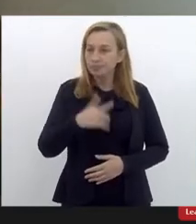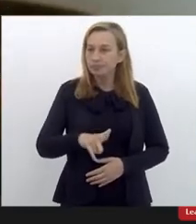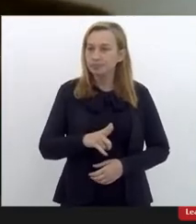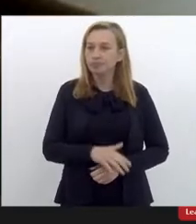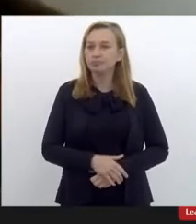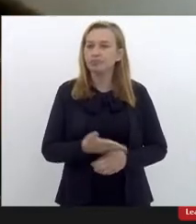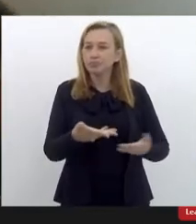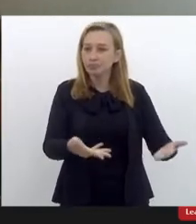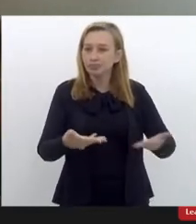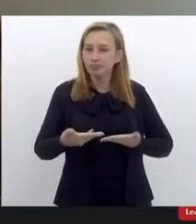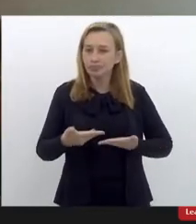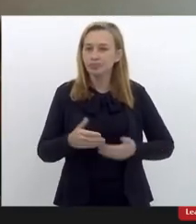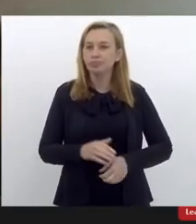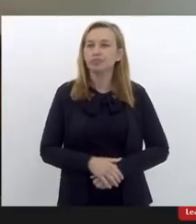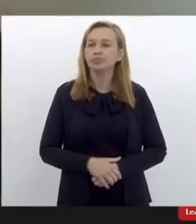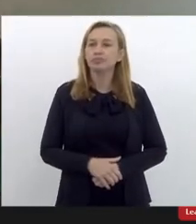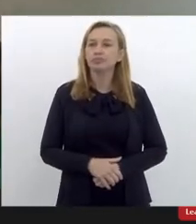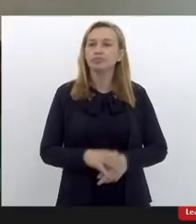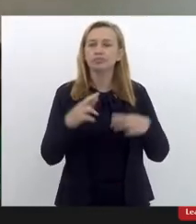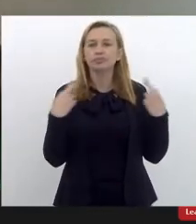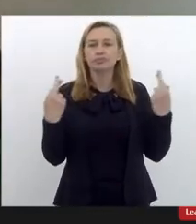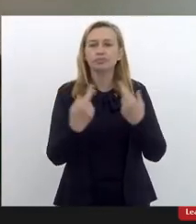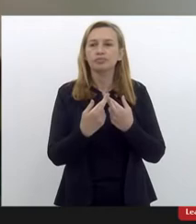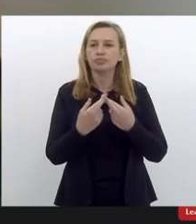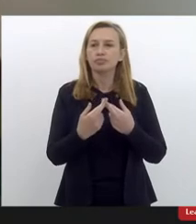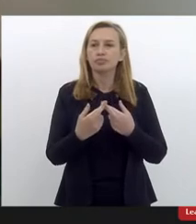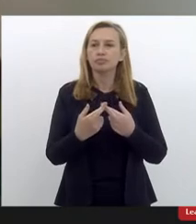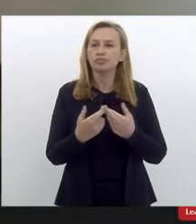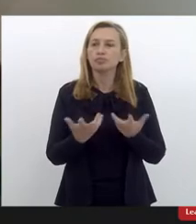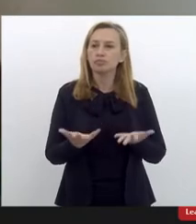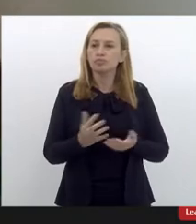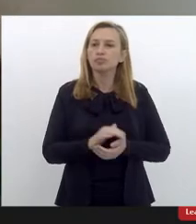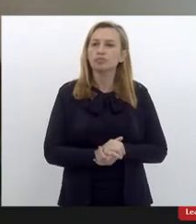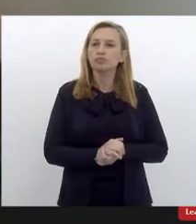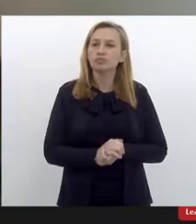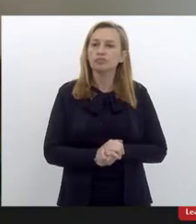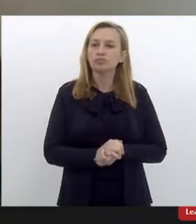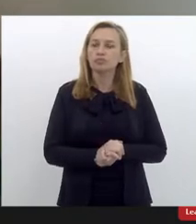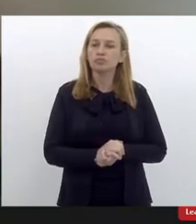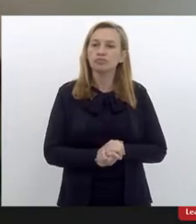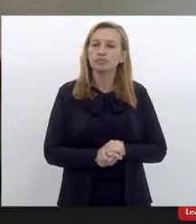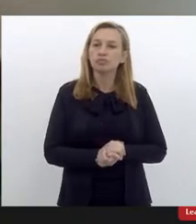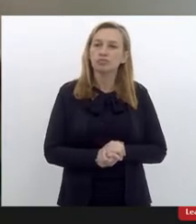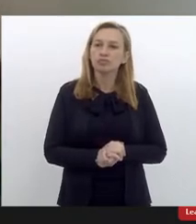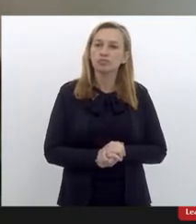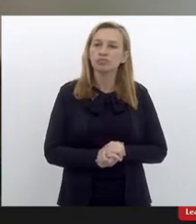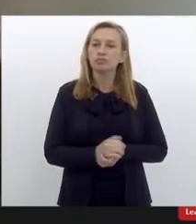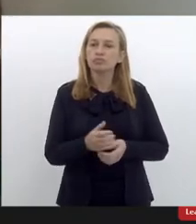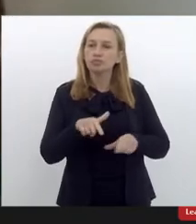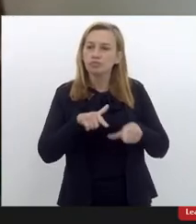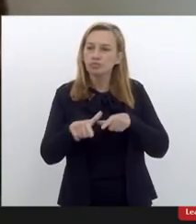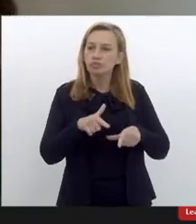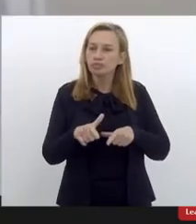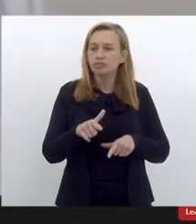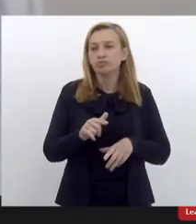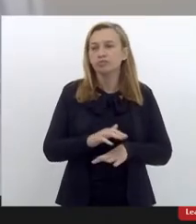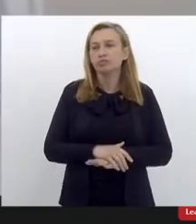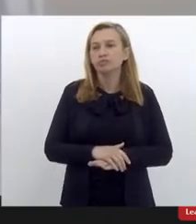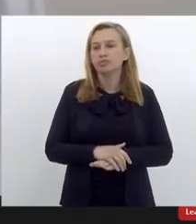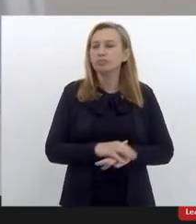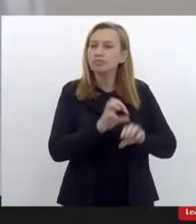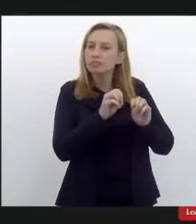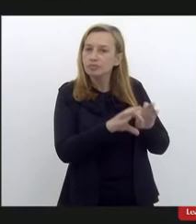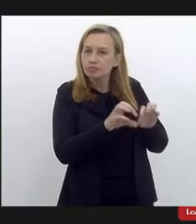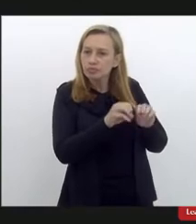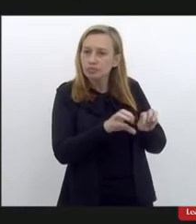o convite para a participação dessa audiência. Eu acho que, como eu venho falando, desde que os trabalhos lá da CADE Educação,